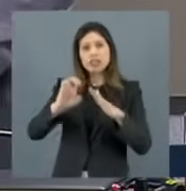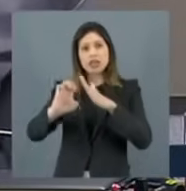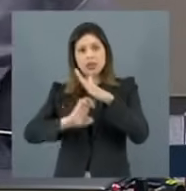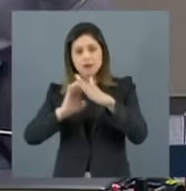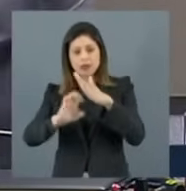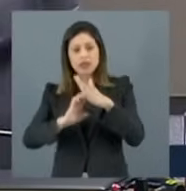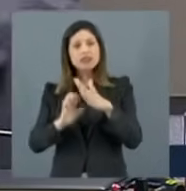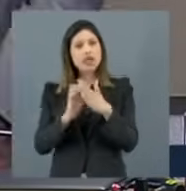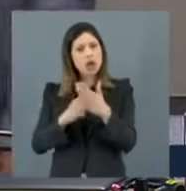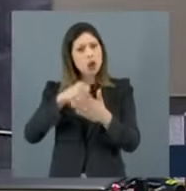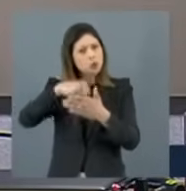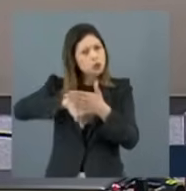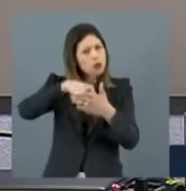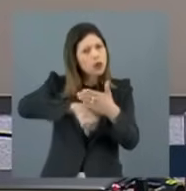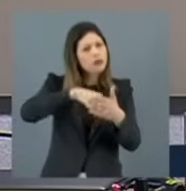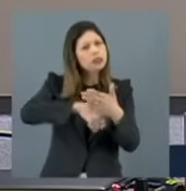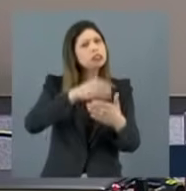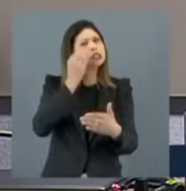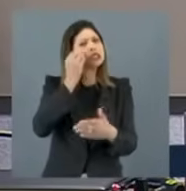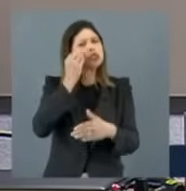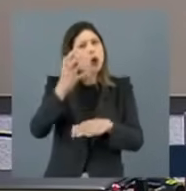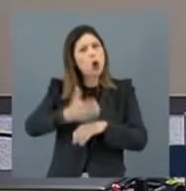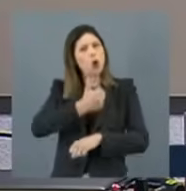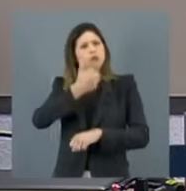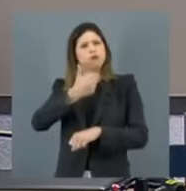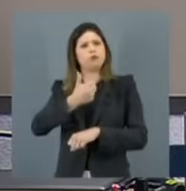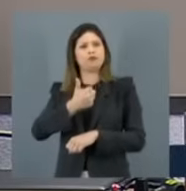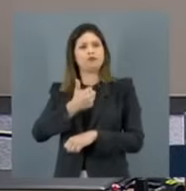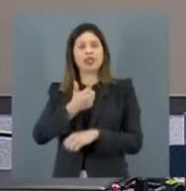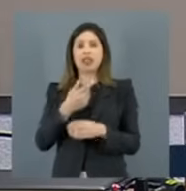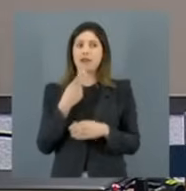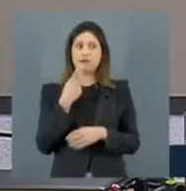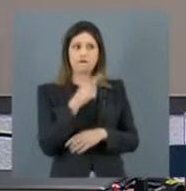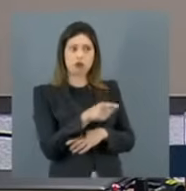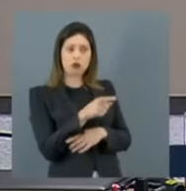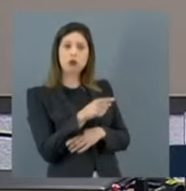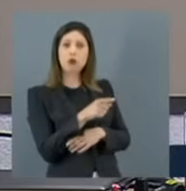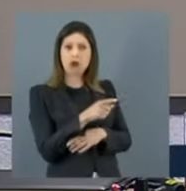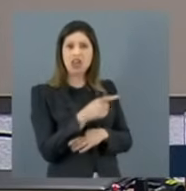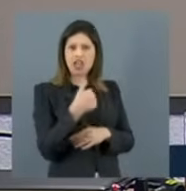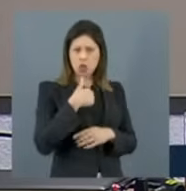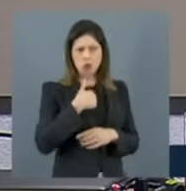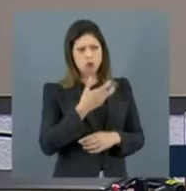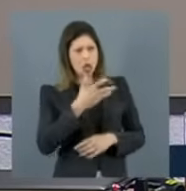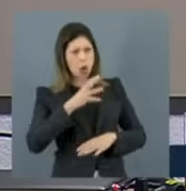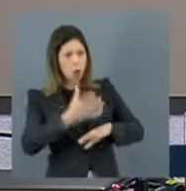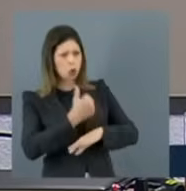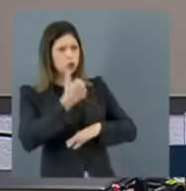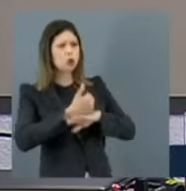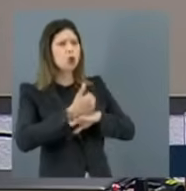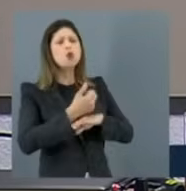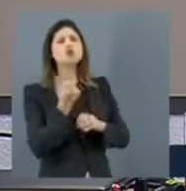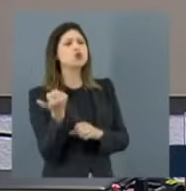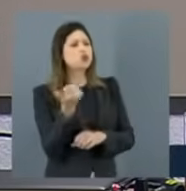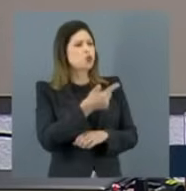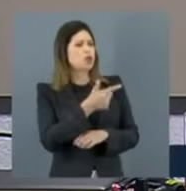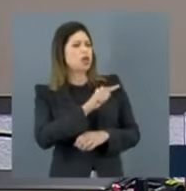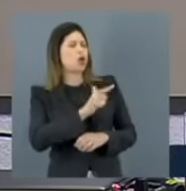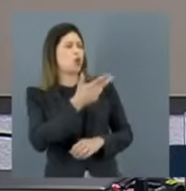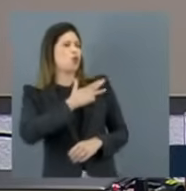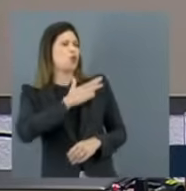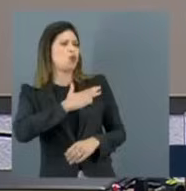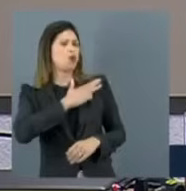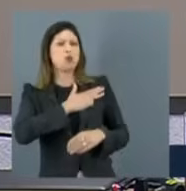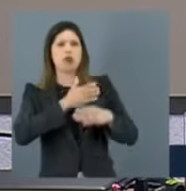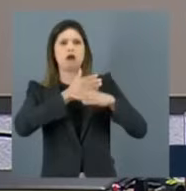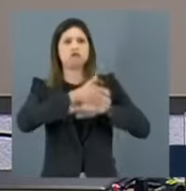Estado. Vou destacar um dos comentários. Olha, eu prefiro um golpe de Estado do que a eleição do Lula.